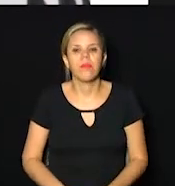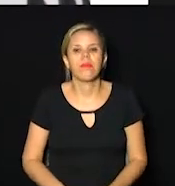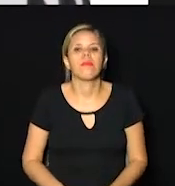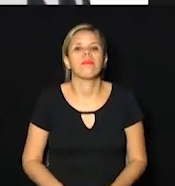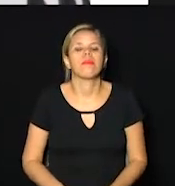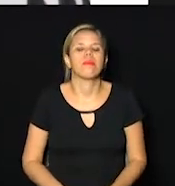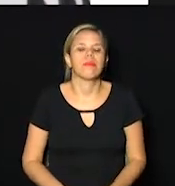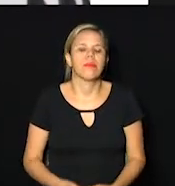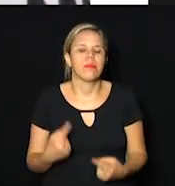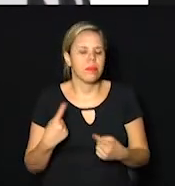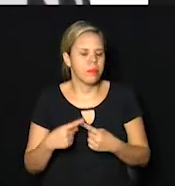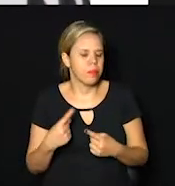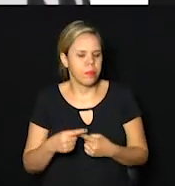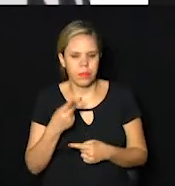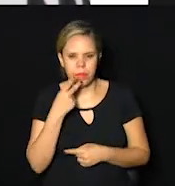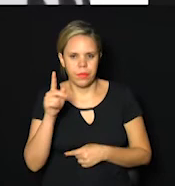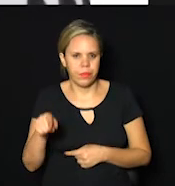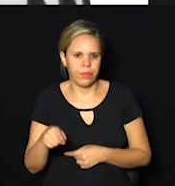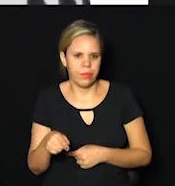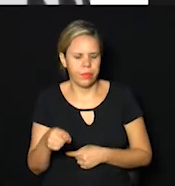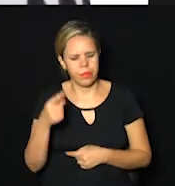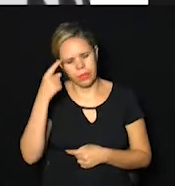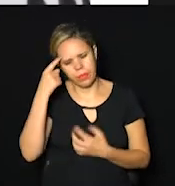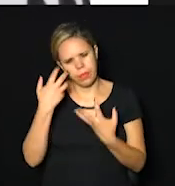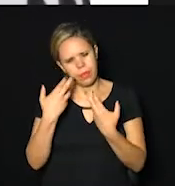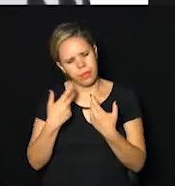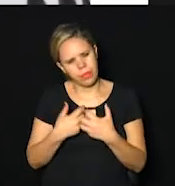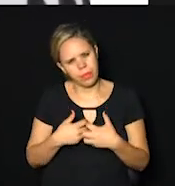E por que eu falo isso, gente? Pensem comigo.